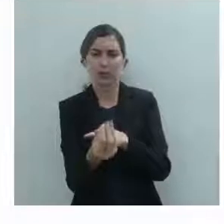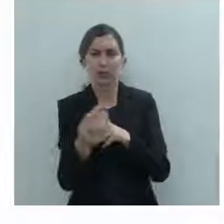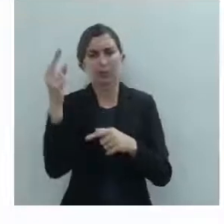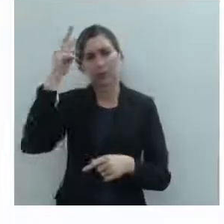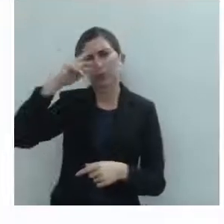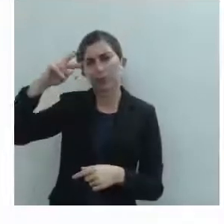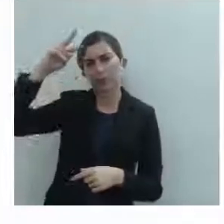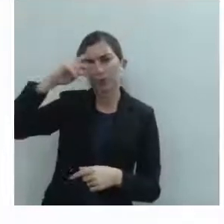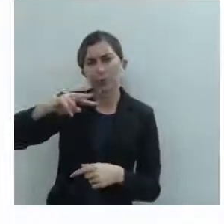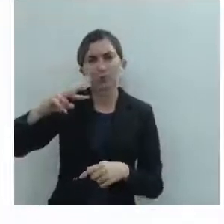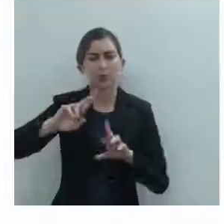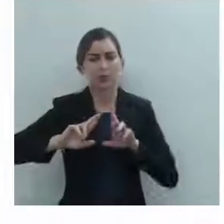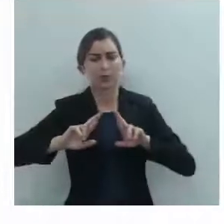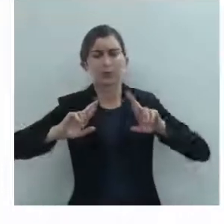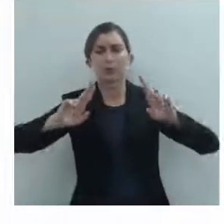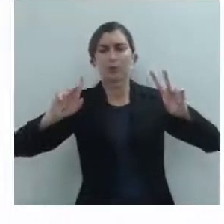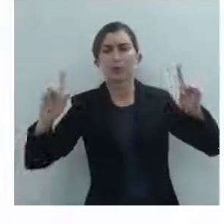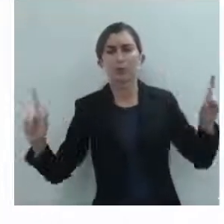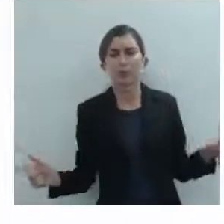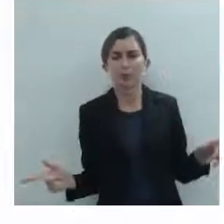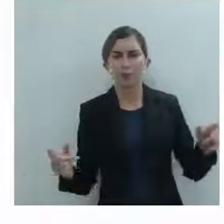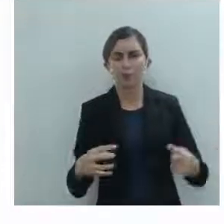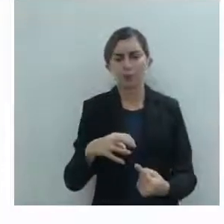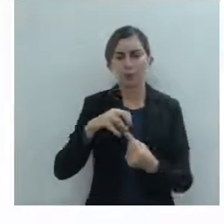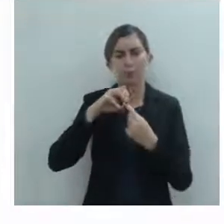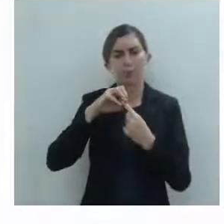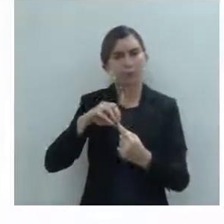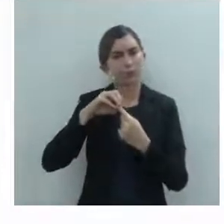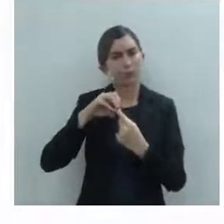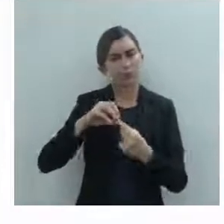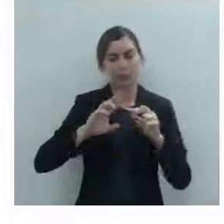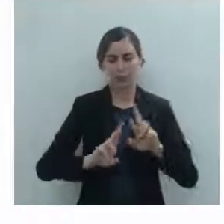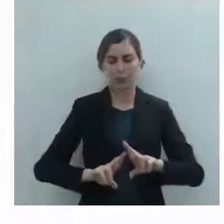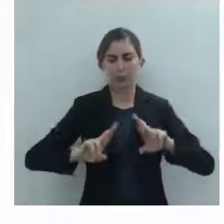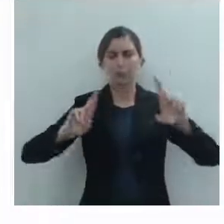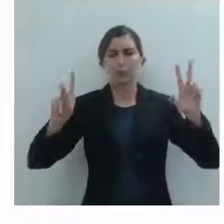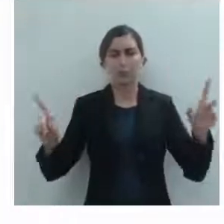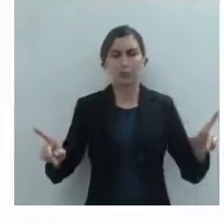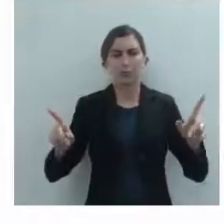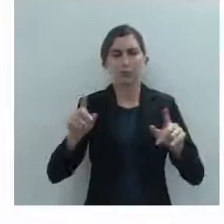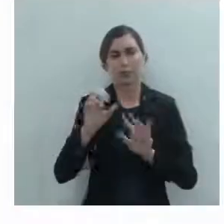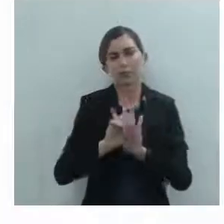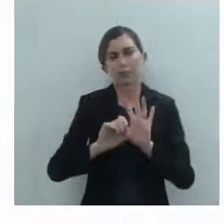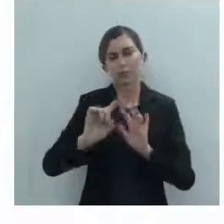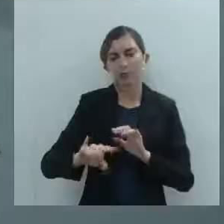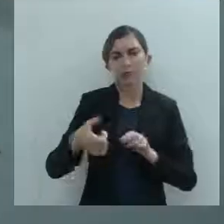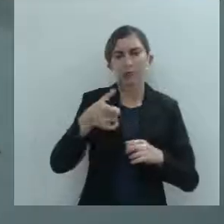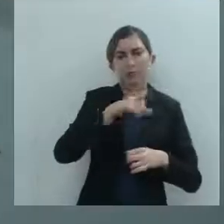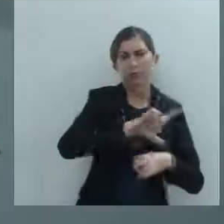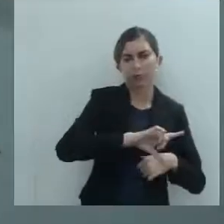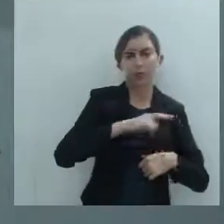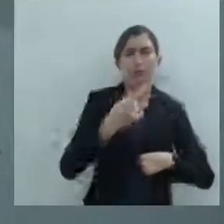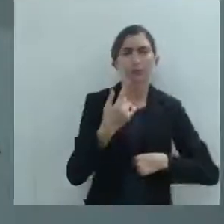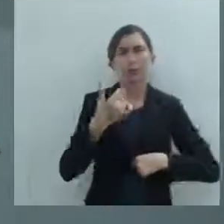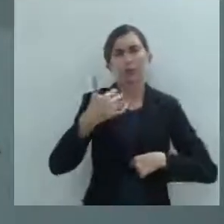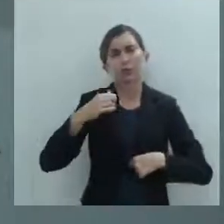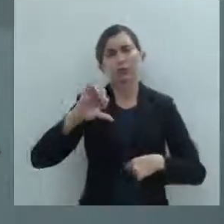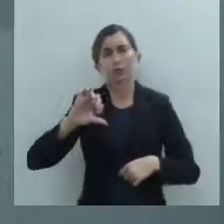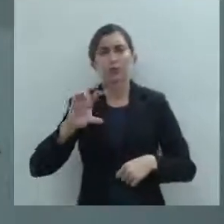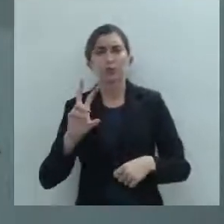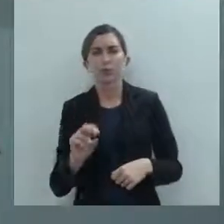a história peculiar o história única e diferente da década anterior dos anos